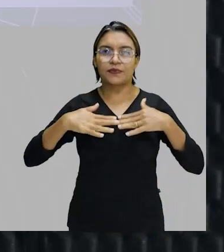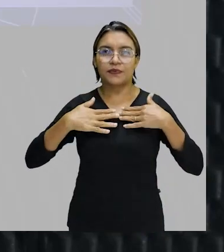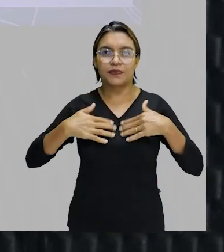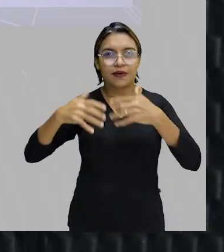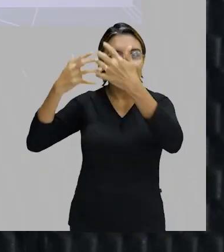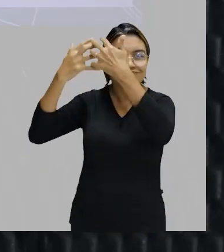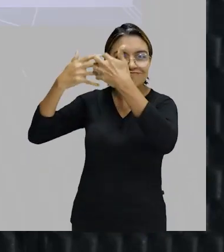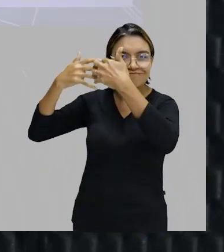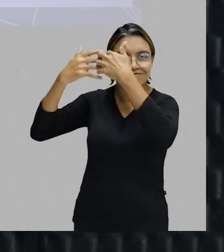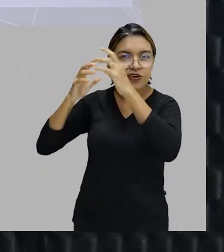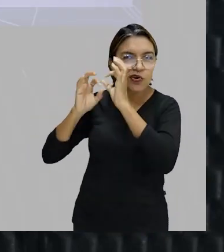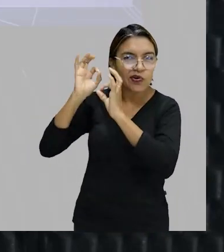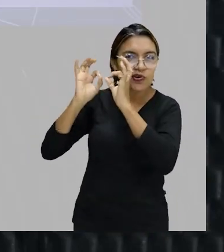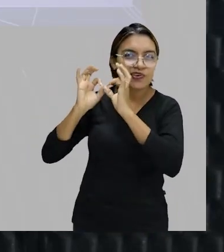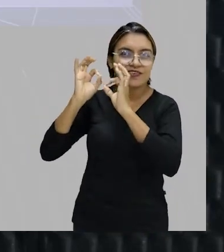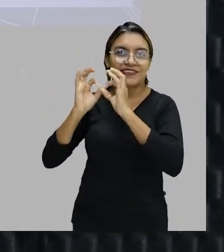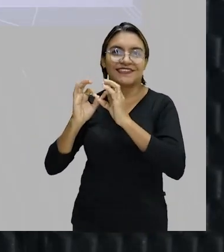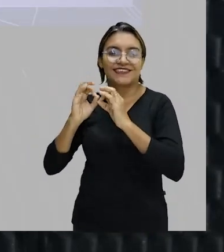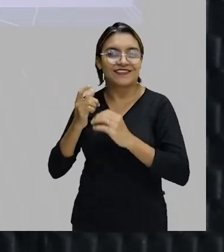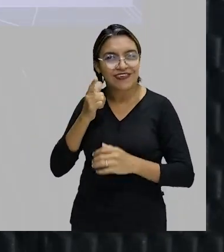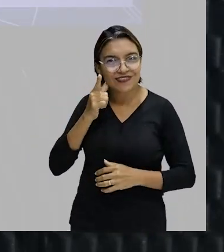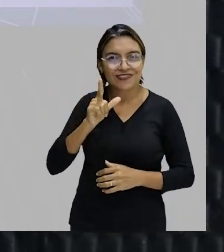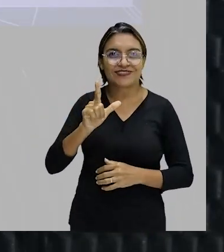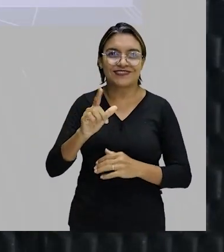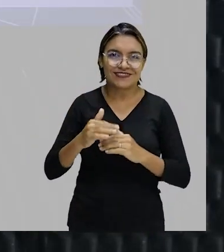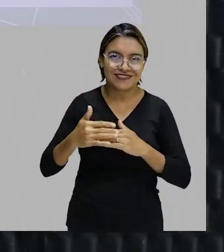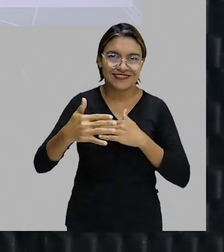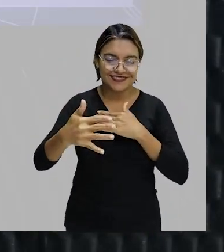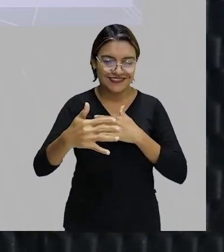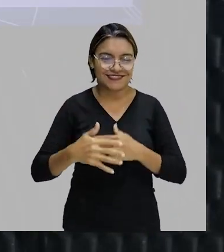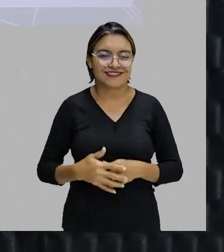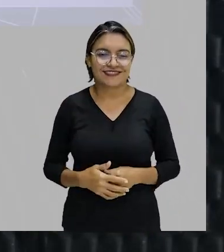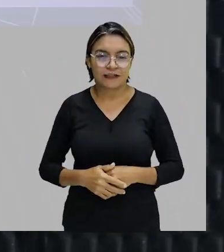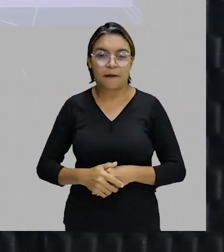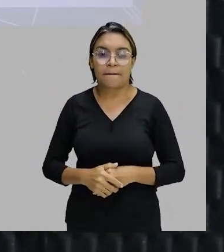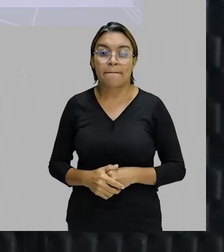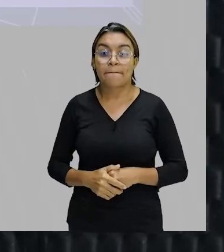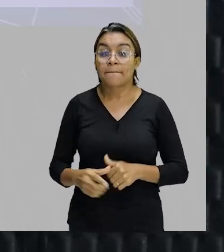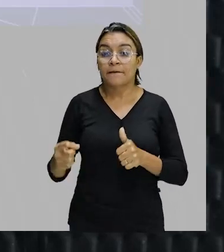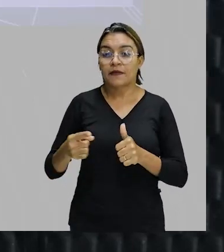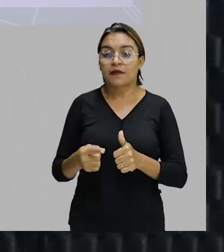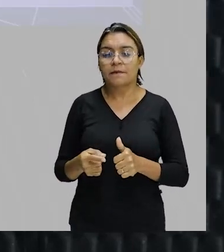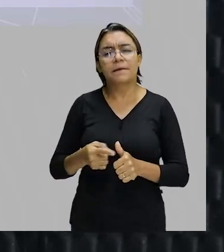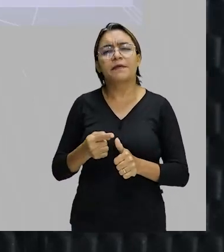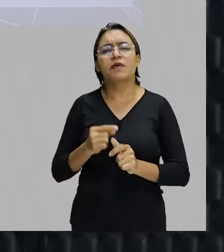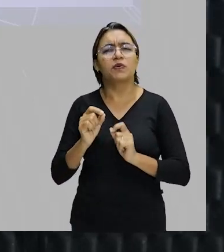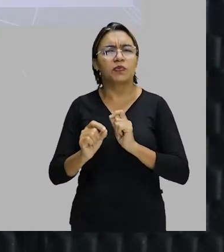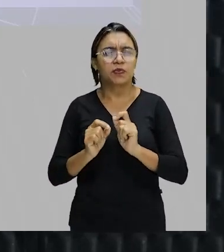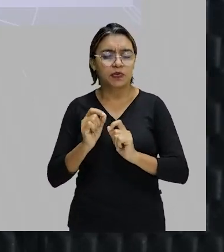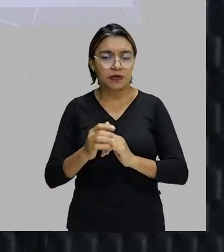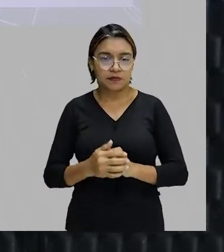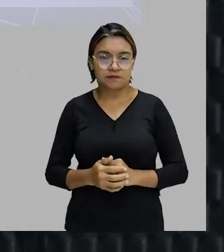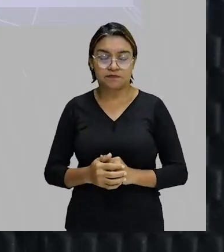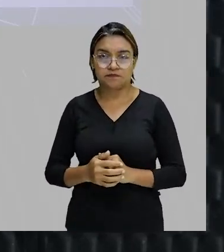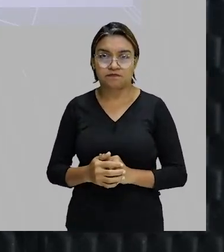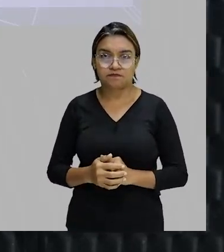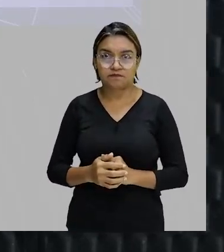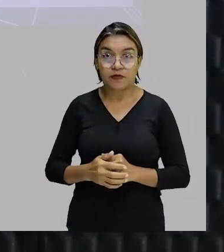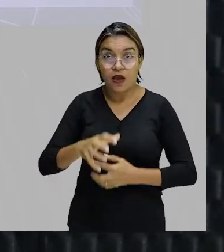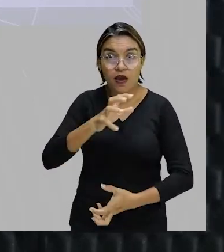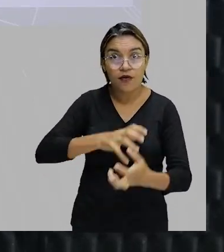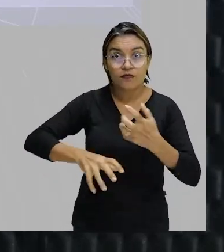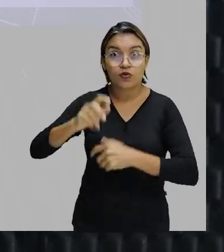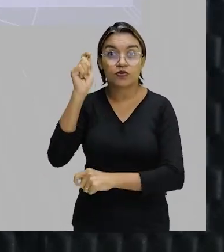Oxigenou o teu cérebro e vamos evoluir. Galerinha, primeira questão importante. Quando nós falamos sobre